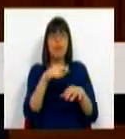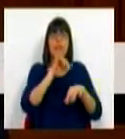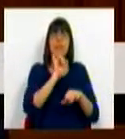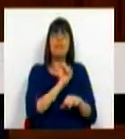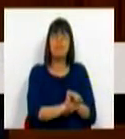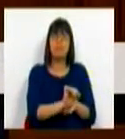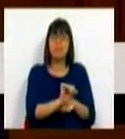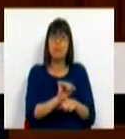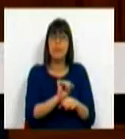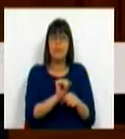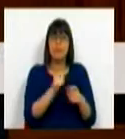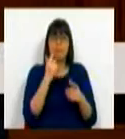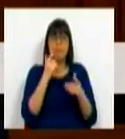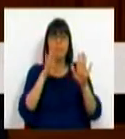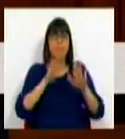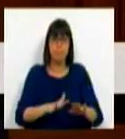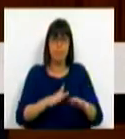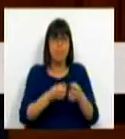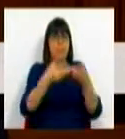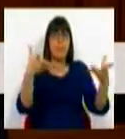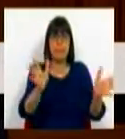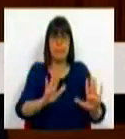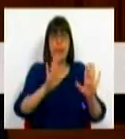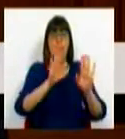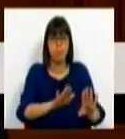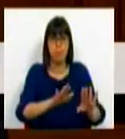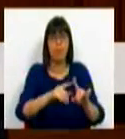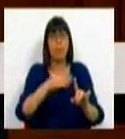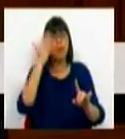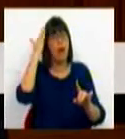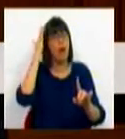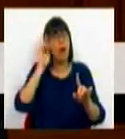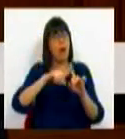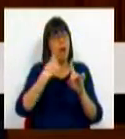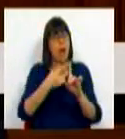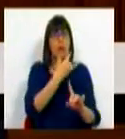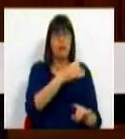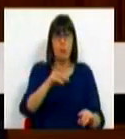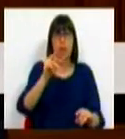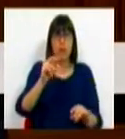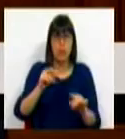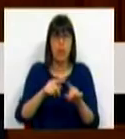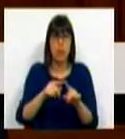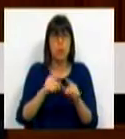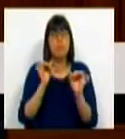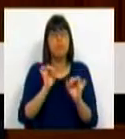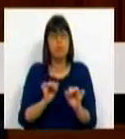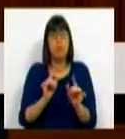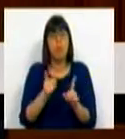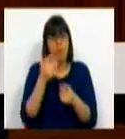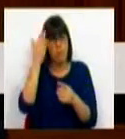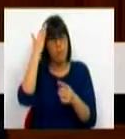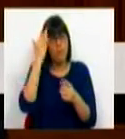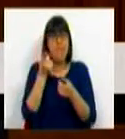unidade para descontinuação. Portanto, isso ocorreu, penso que já em 2013. Na perspectiva de